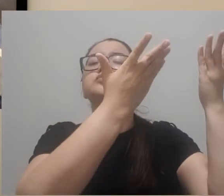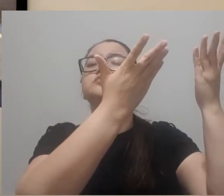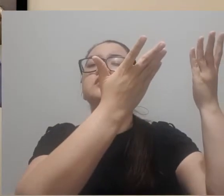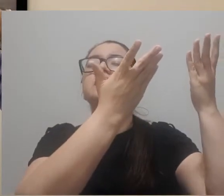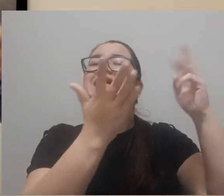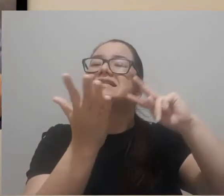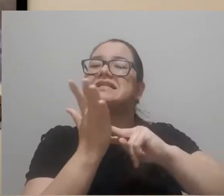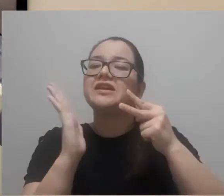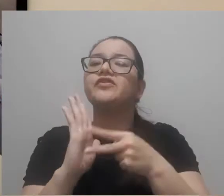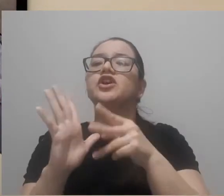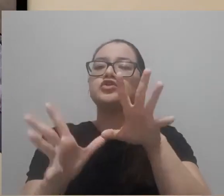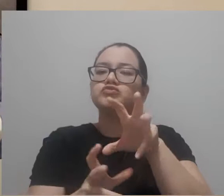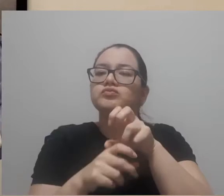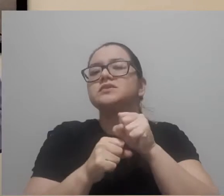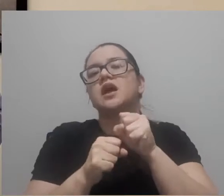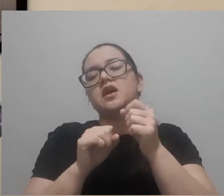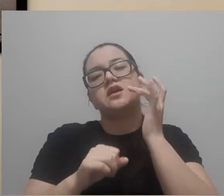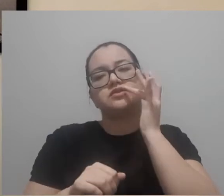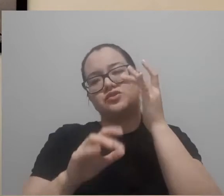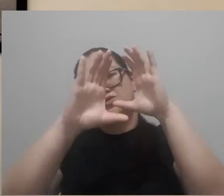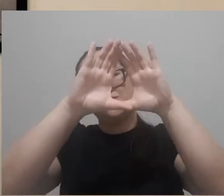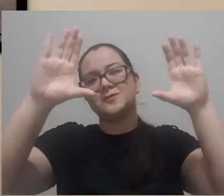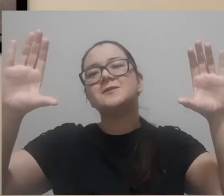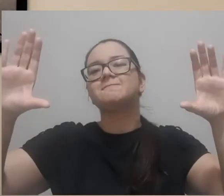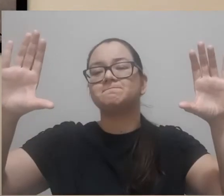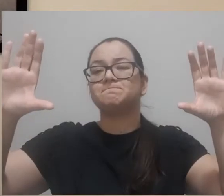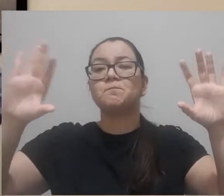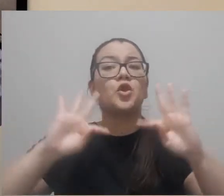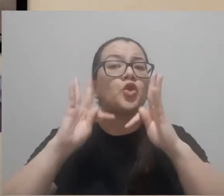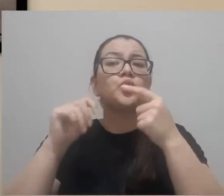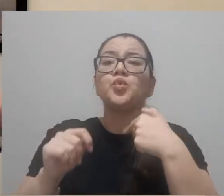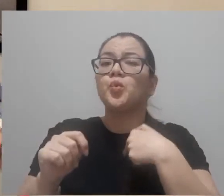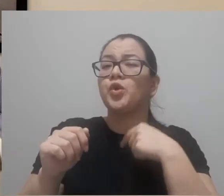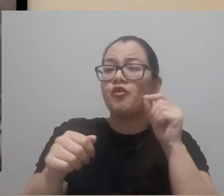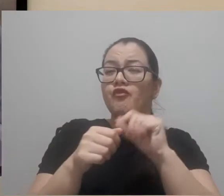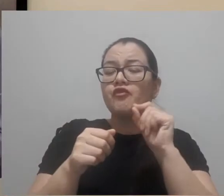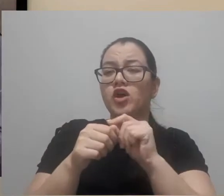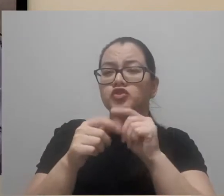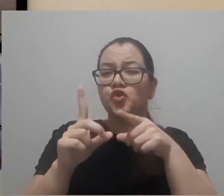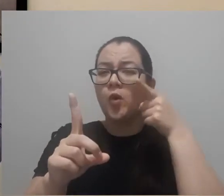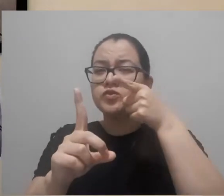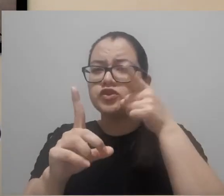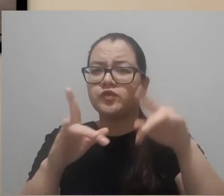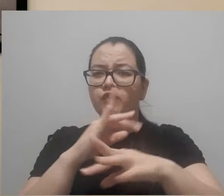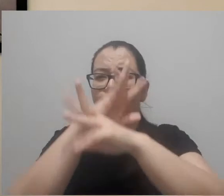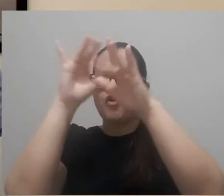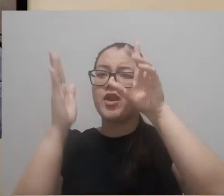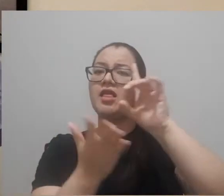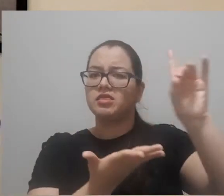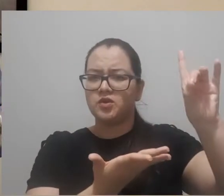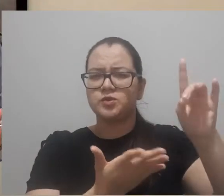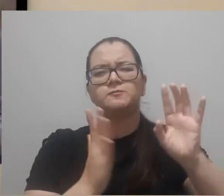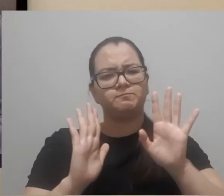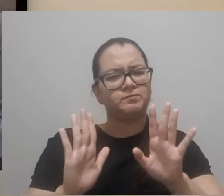faço com a visão da glória de Deus, eu estou acumulando tesouro no reino do céu. Mas vamos ser mais específicos. O